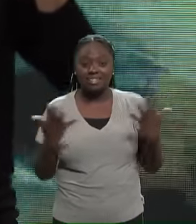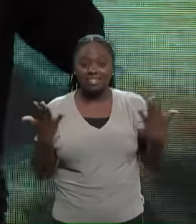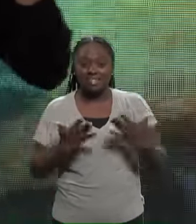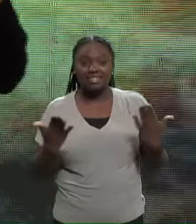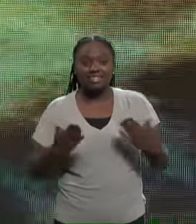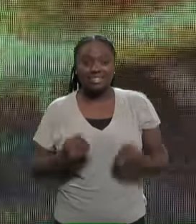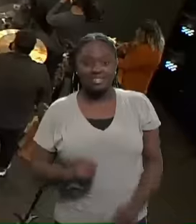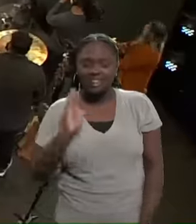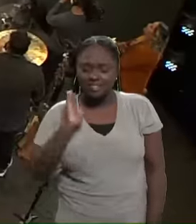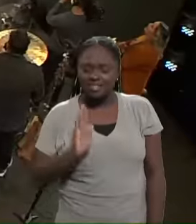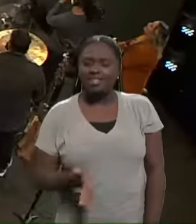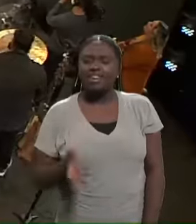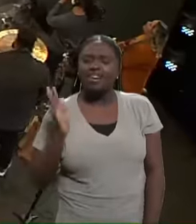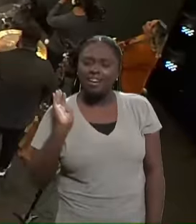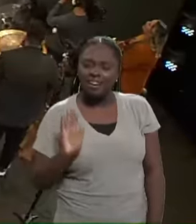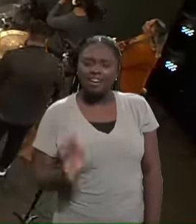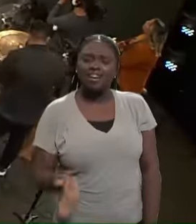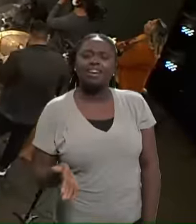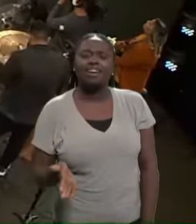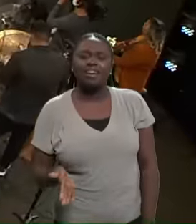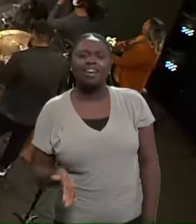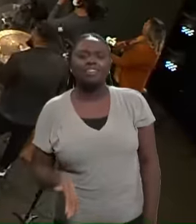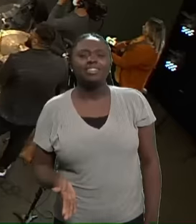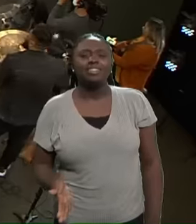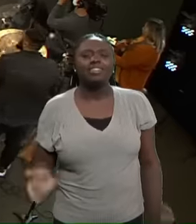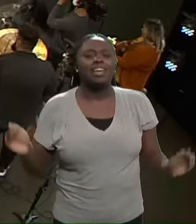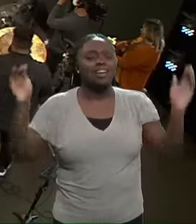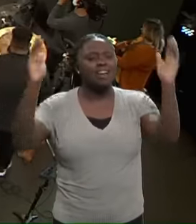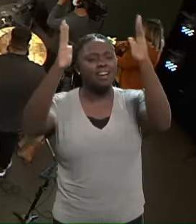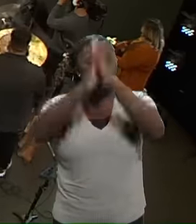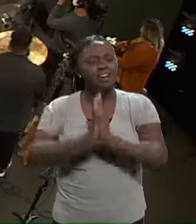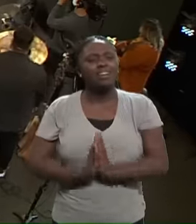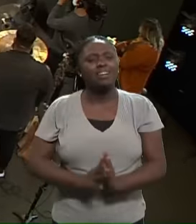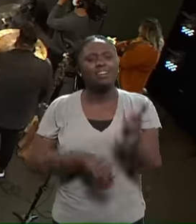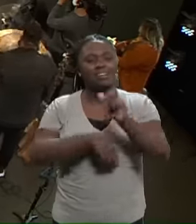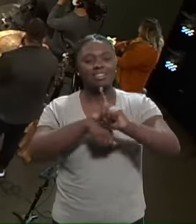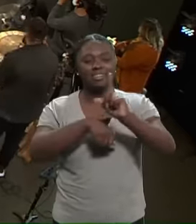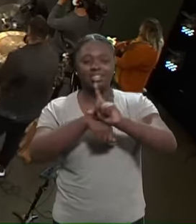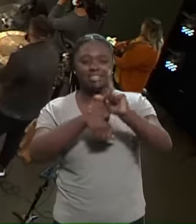agora, agora. Adora a goinha.